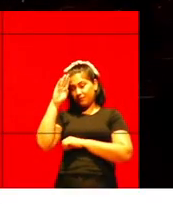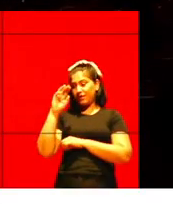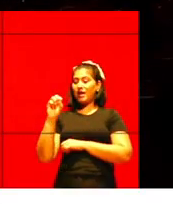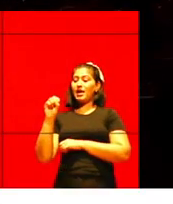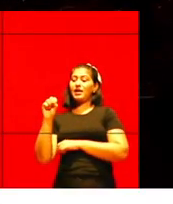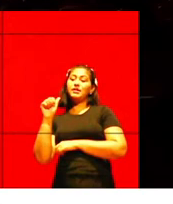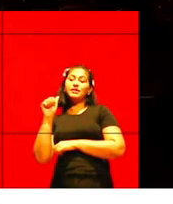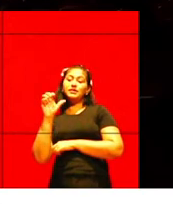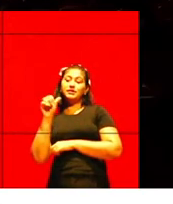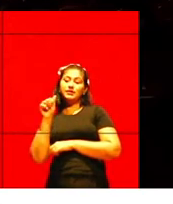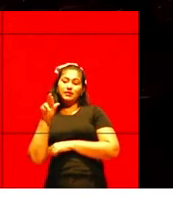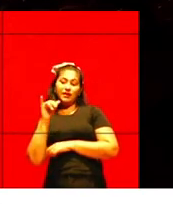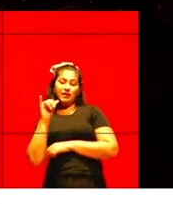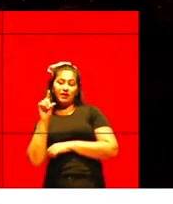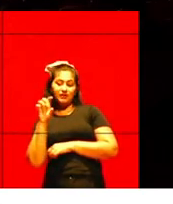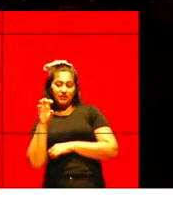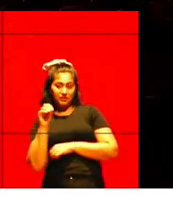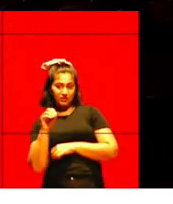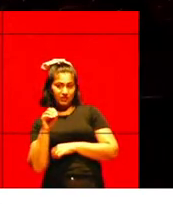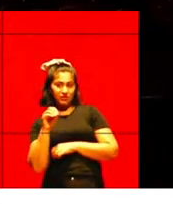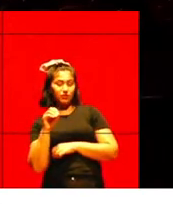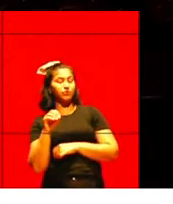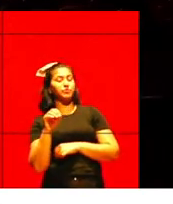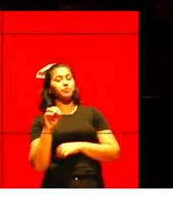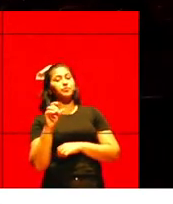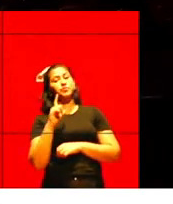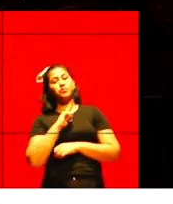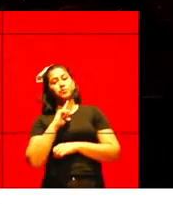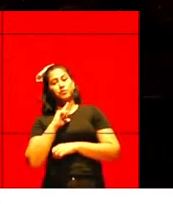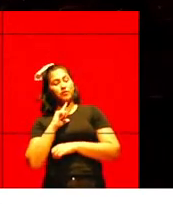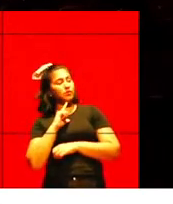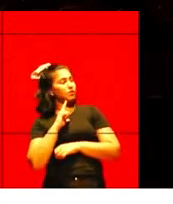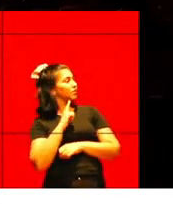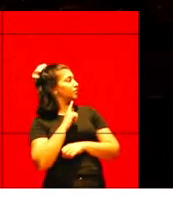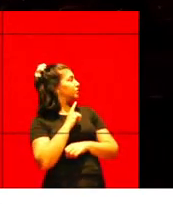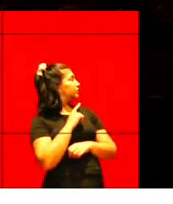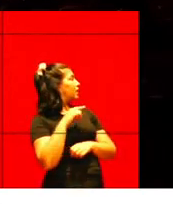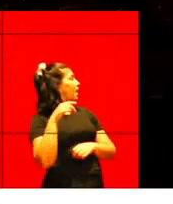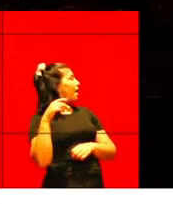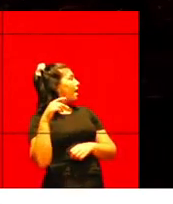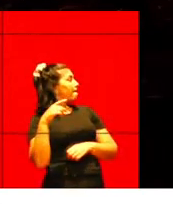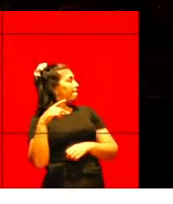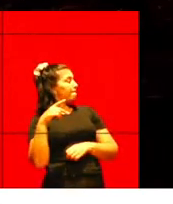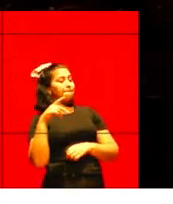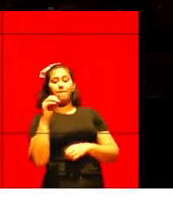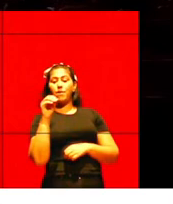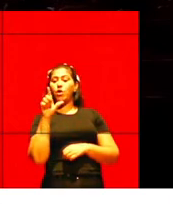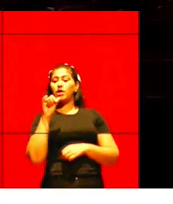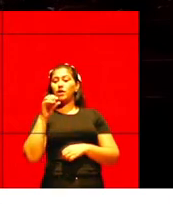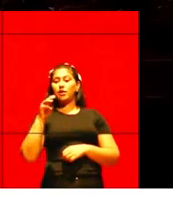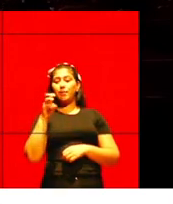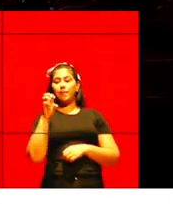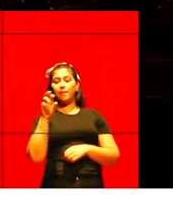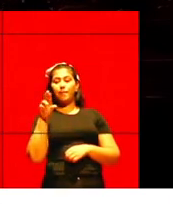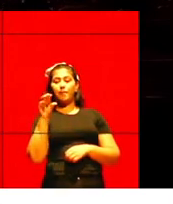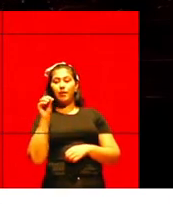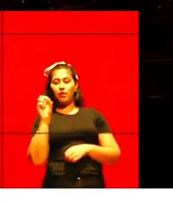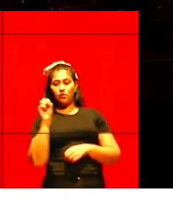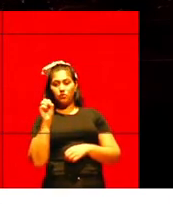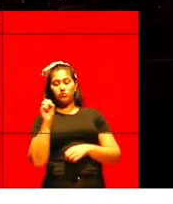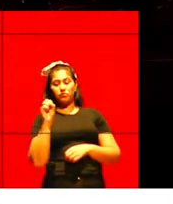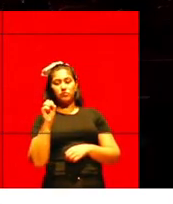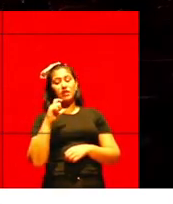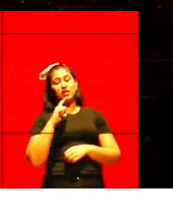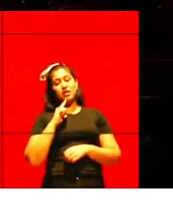polissacarídeos. Então vamos lá. Os polissacarídeos são os polímeros de monossacarídeos. Geralmente, esse polímero